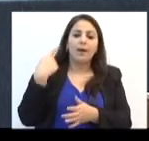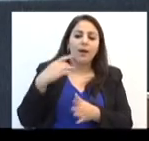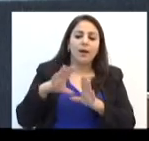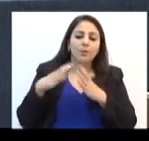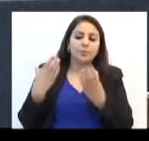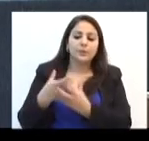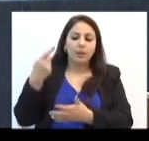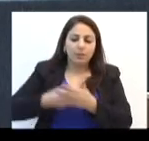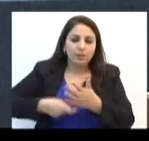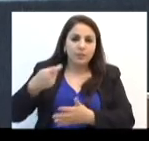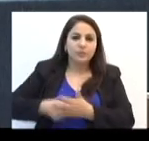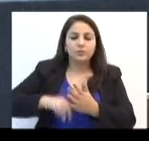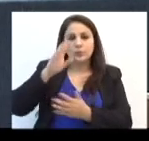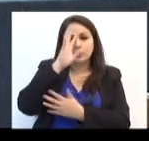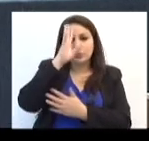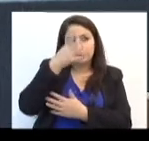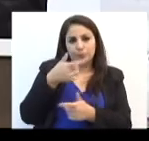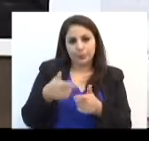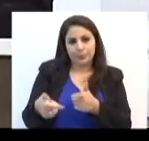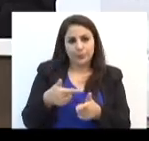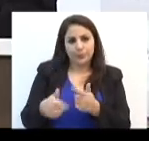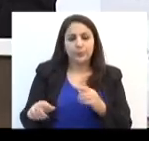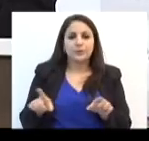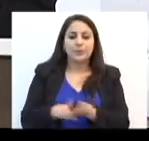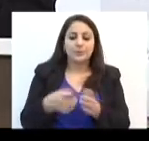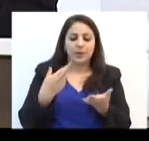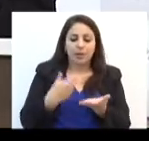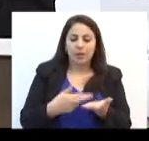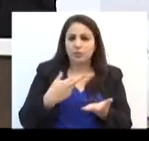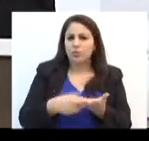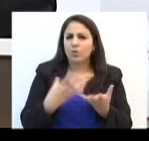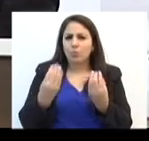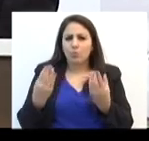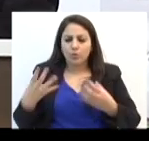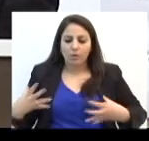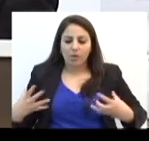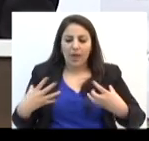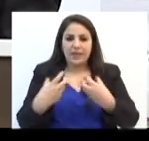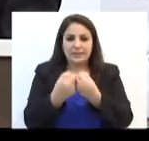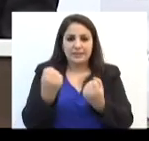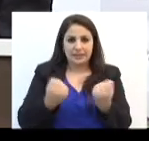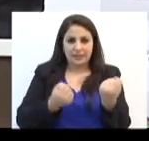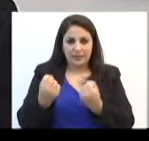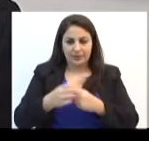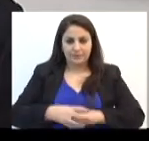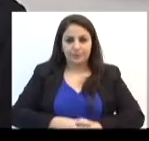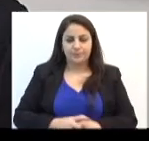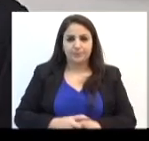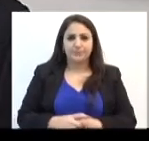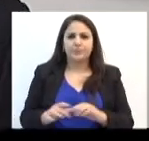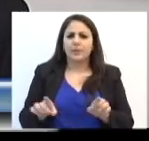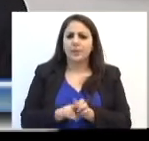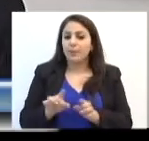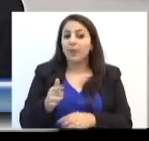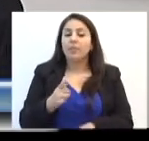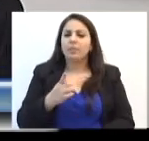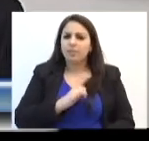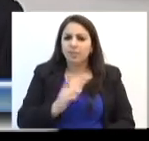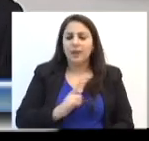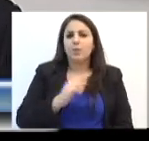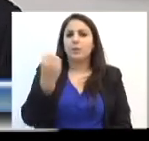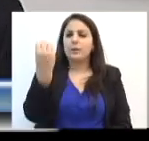de solucionar os problemas da via, que registra um grande número de acidentes. Houve uma